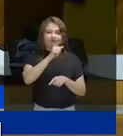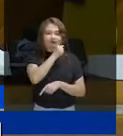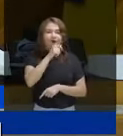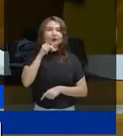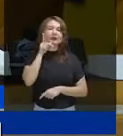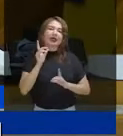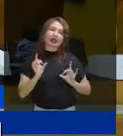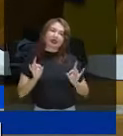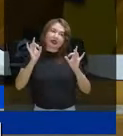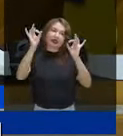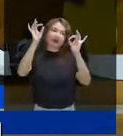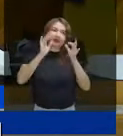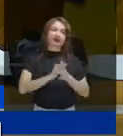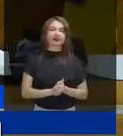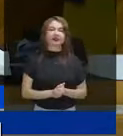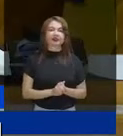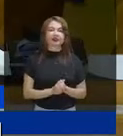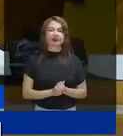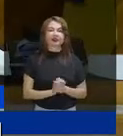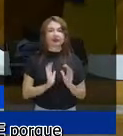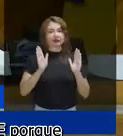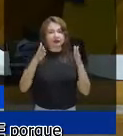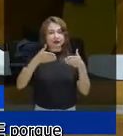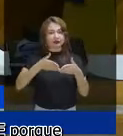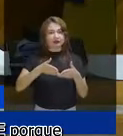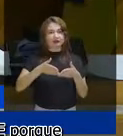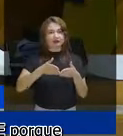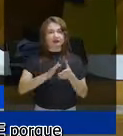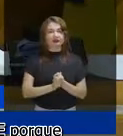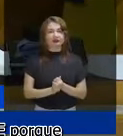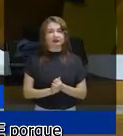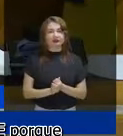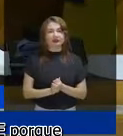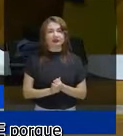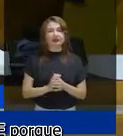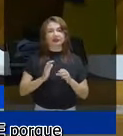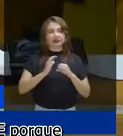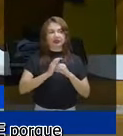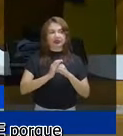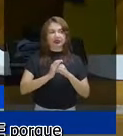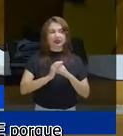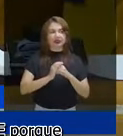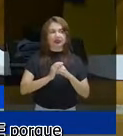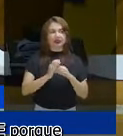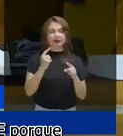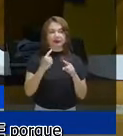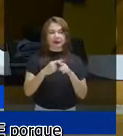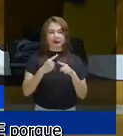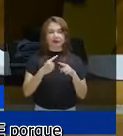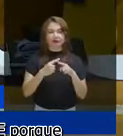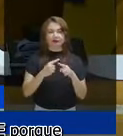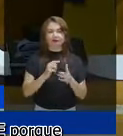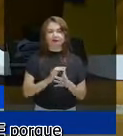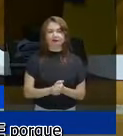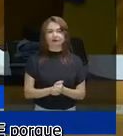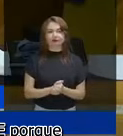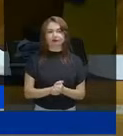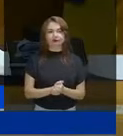em especial o Amapá, e especificamente aqui o nosso coração TRE, porque com este